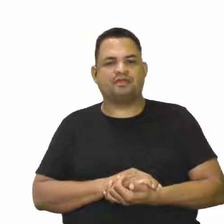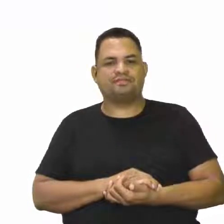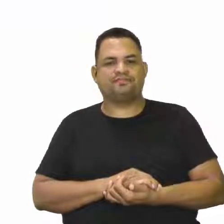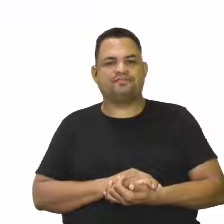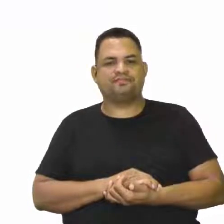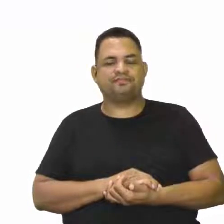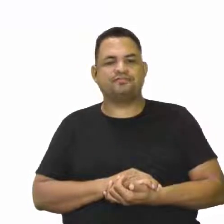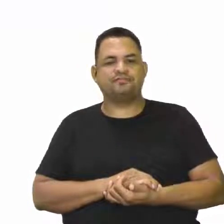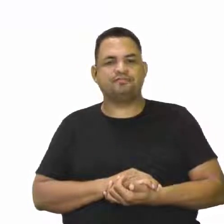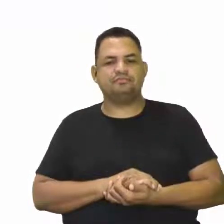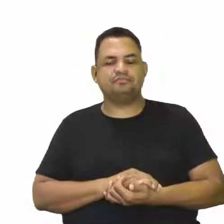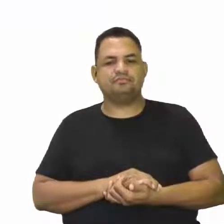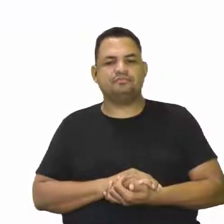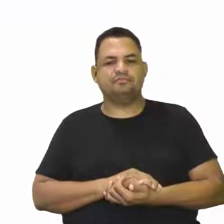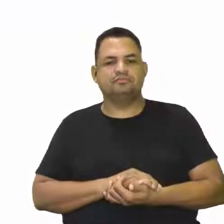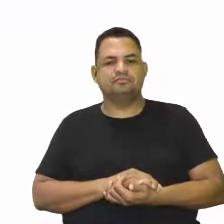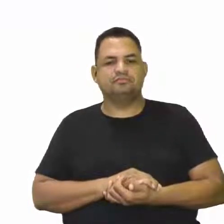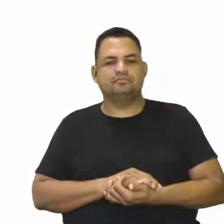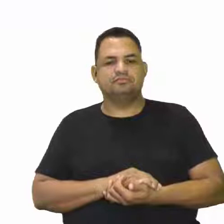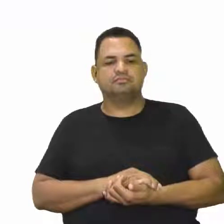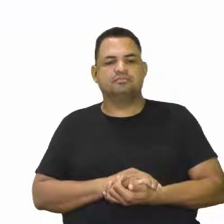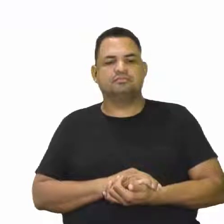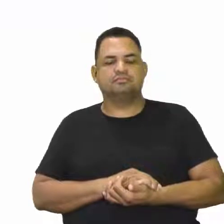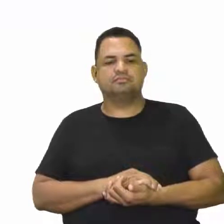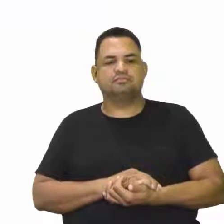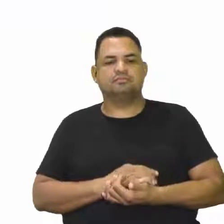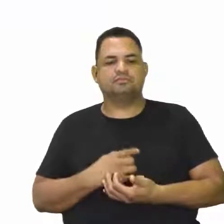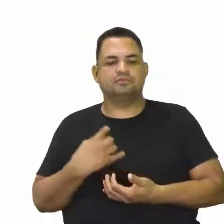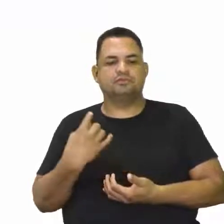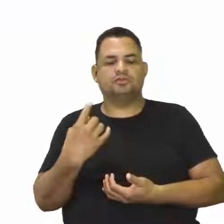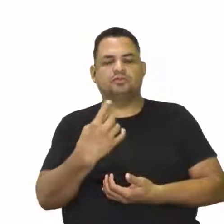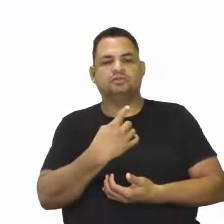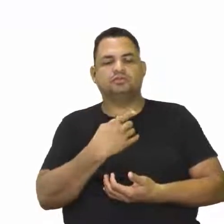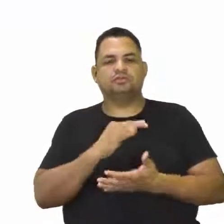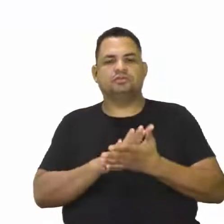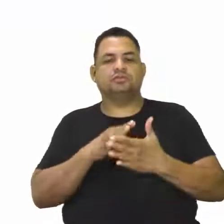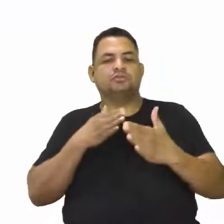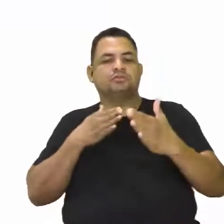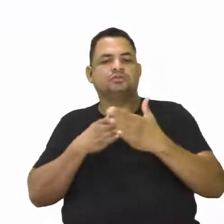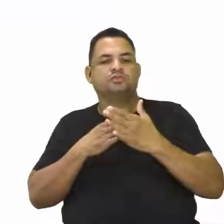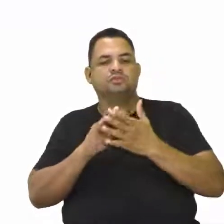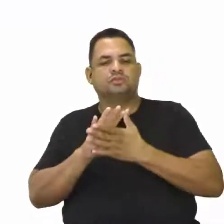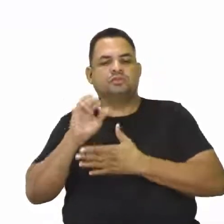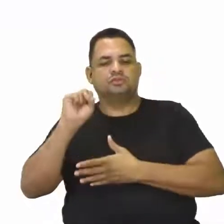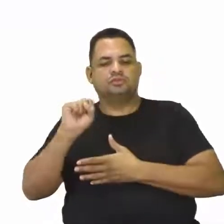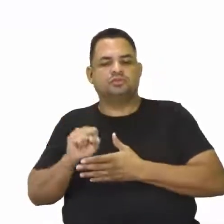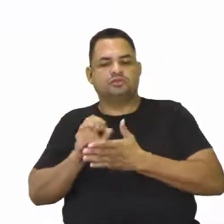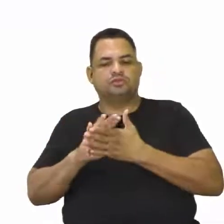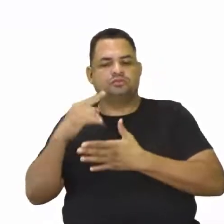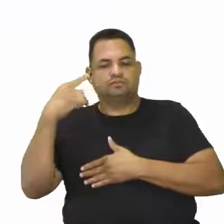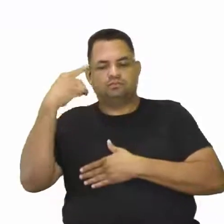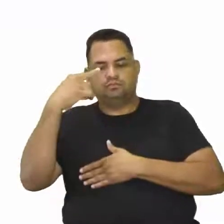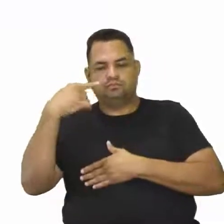de Espanha. Ou seja, né? Nós vamos até o sul da Espanha. Isso. E o de